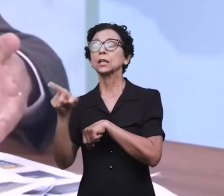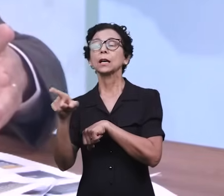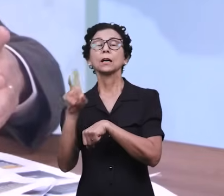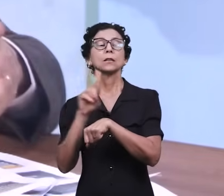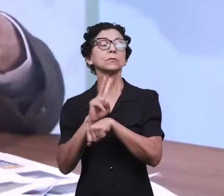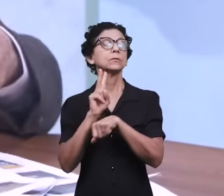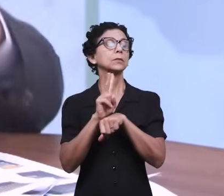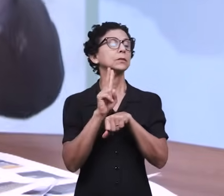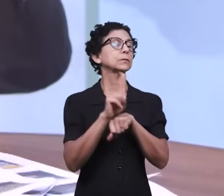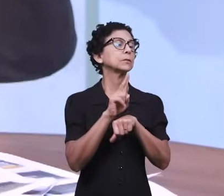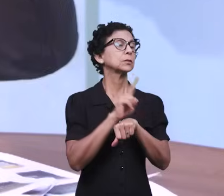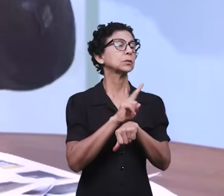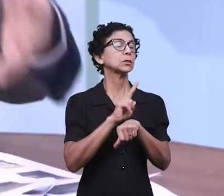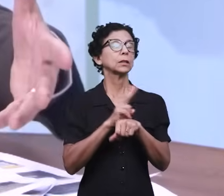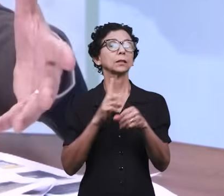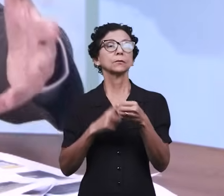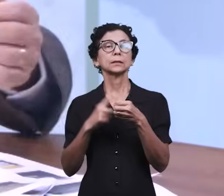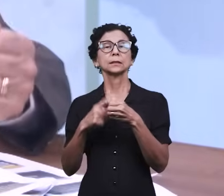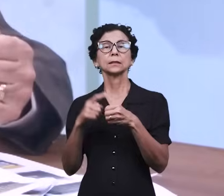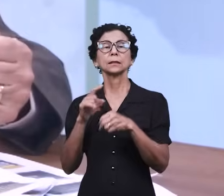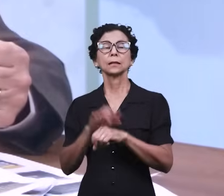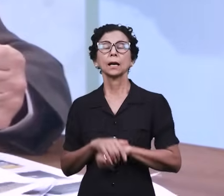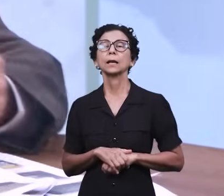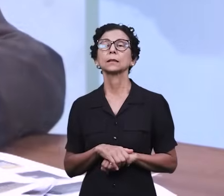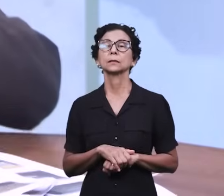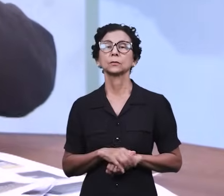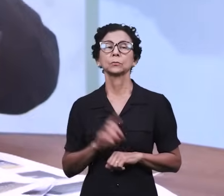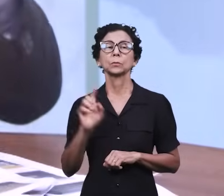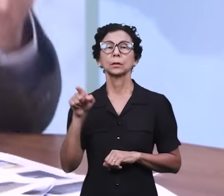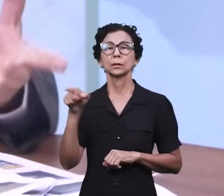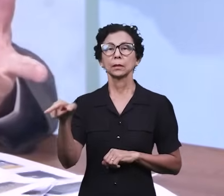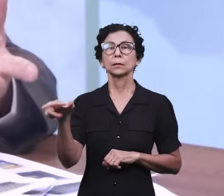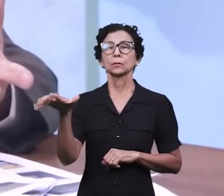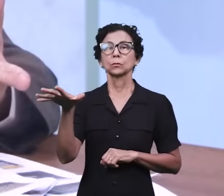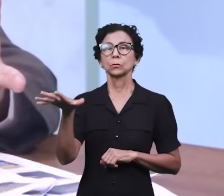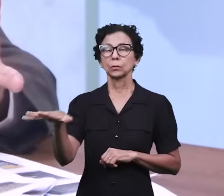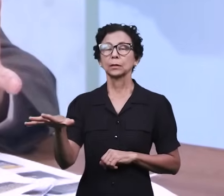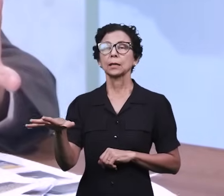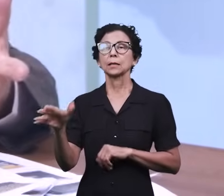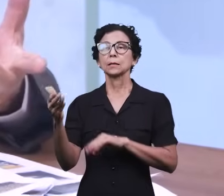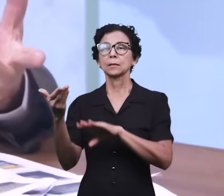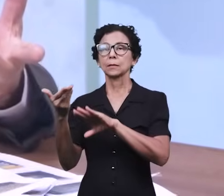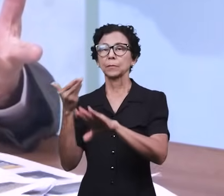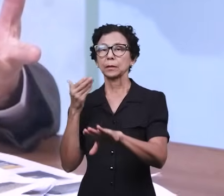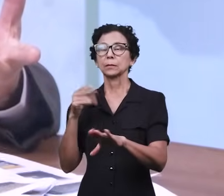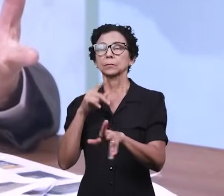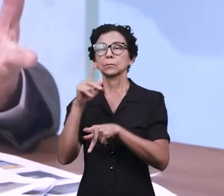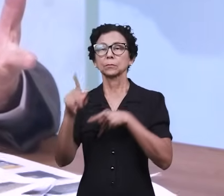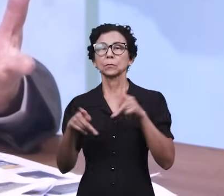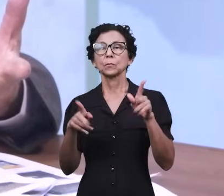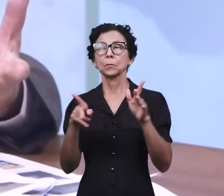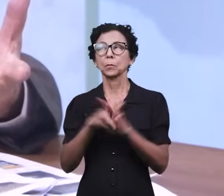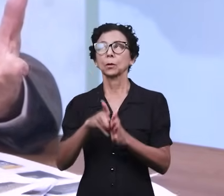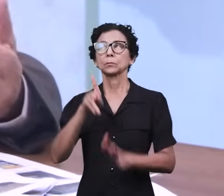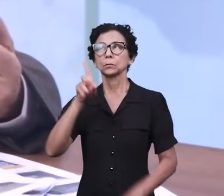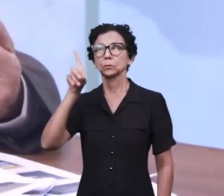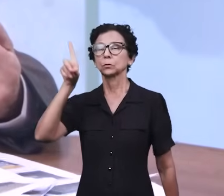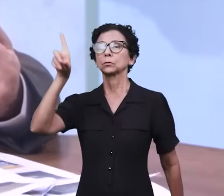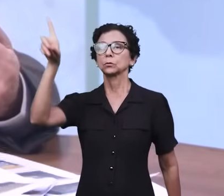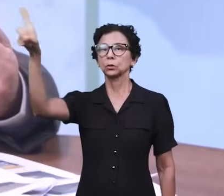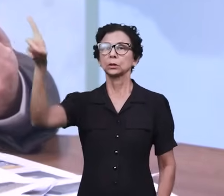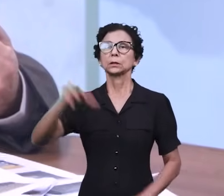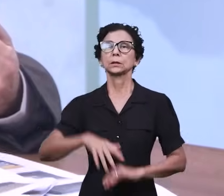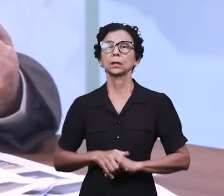de Deus, para o povo que anda na presença do Senhor. Há fortalezas formadas que os